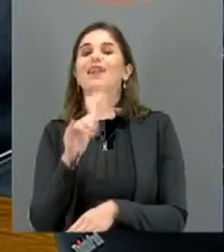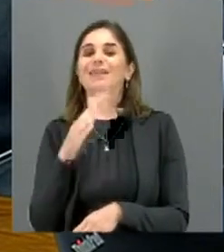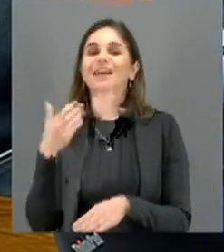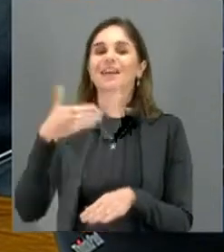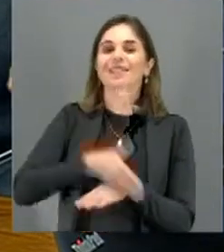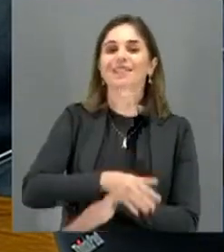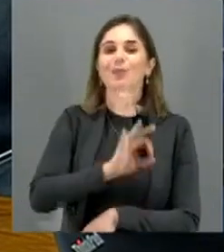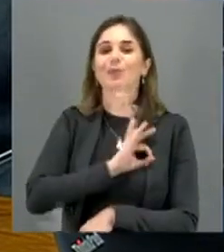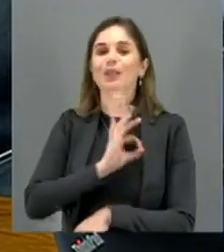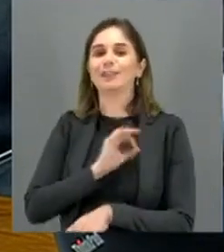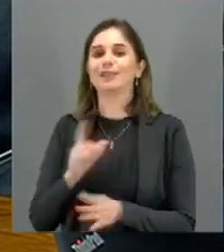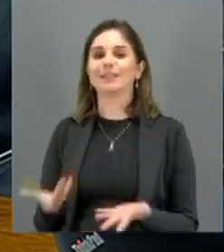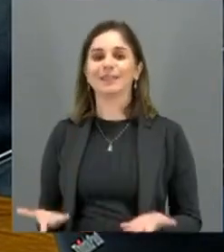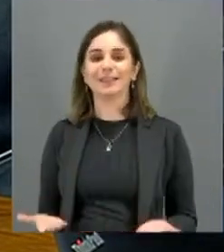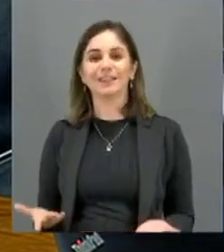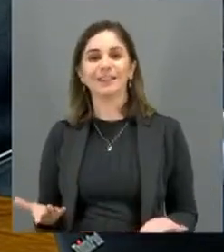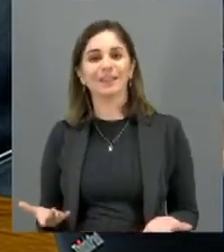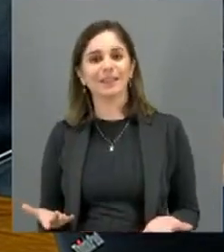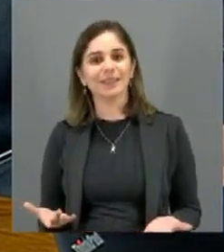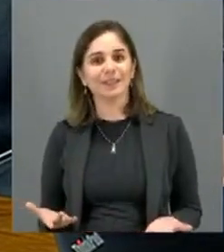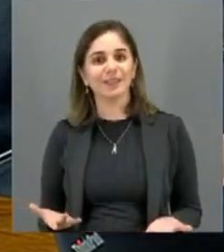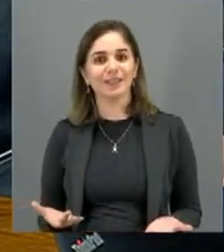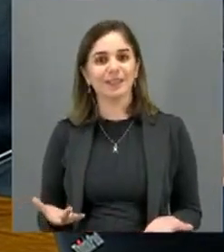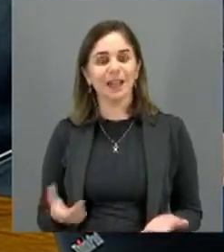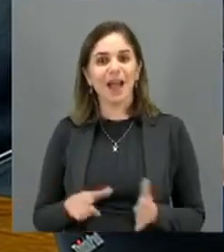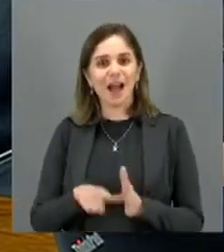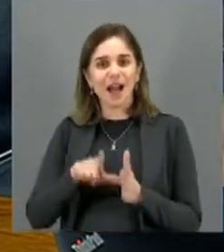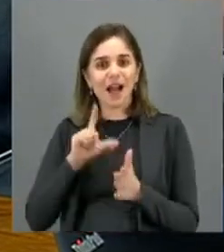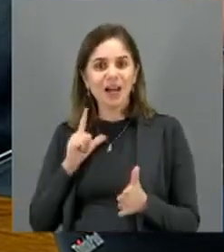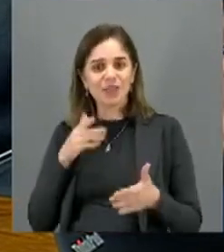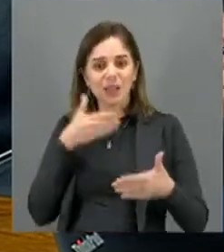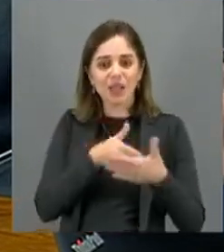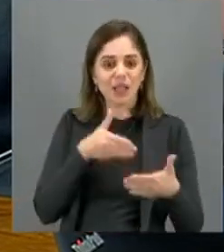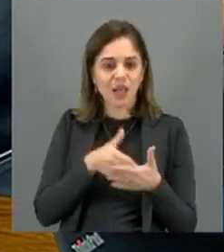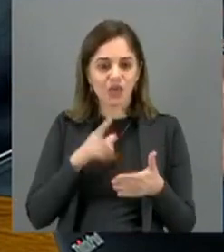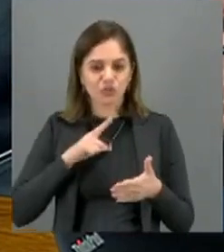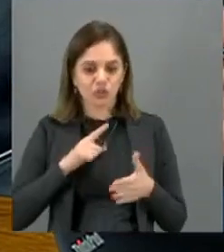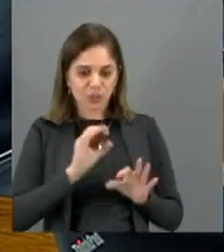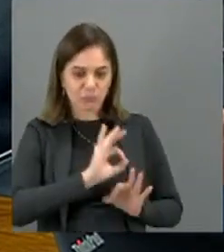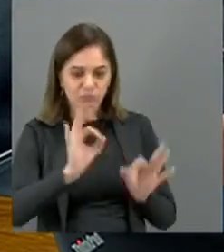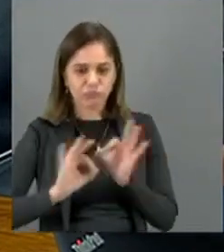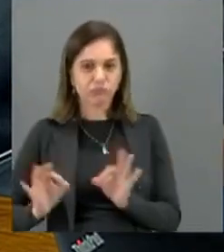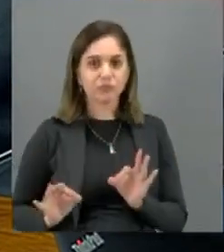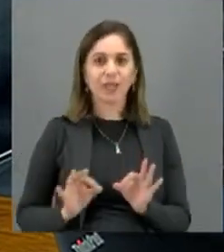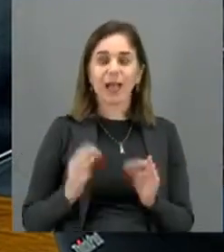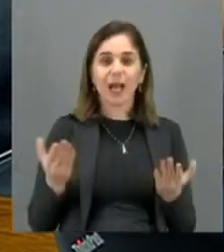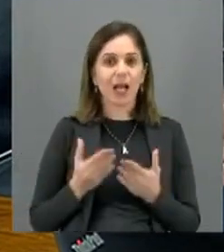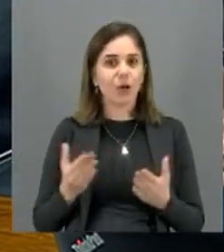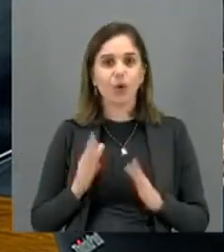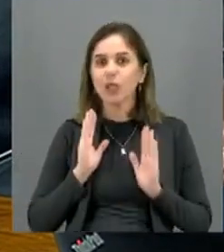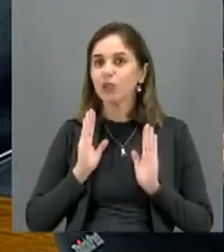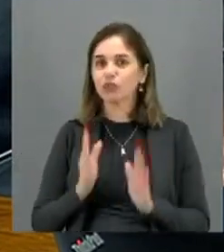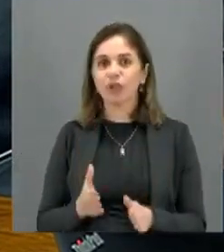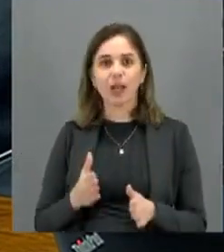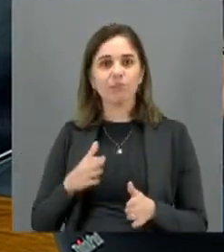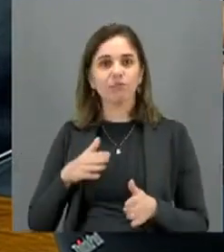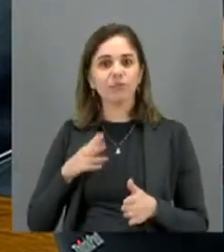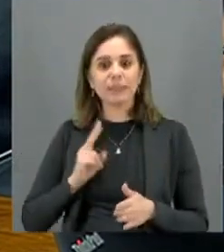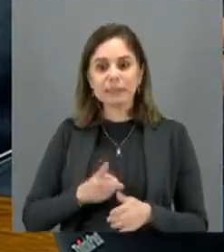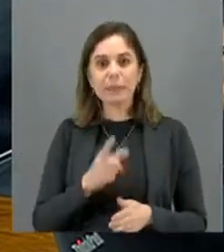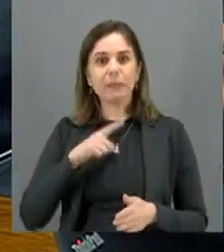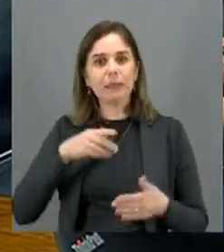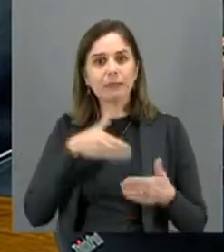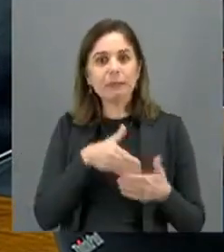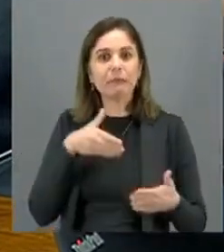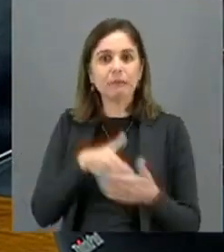que eram barreiras móveis, viraram barreiras fixas. E nós estamos vendo novamente iluminados que não foram